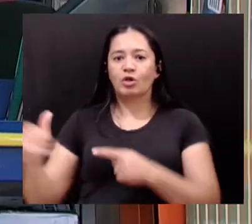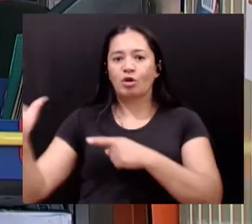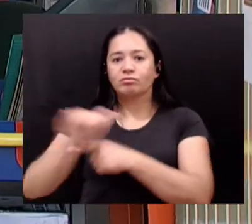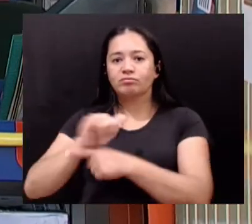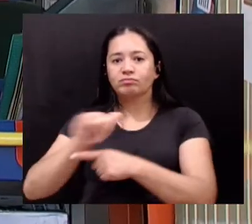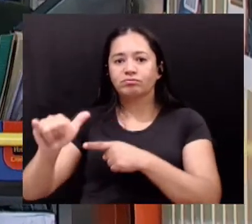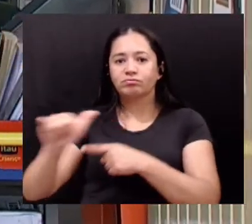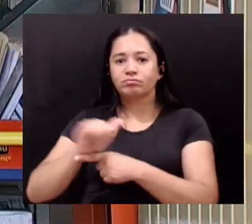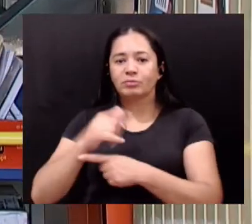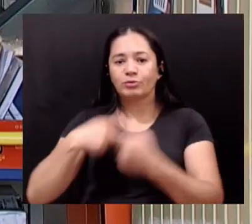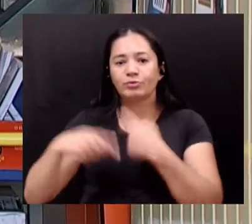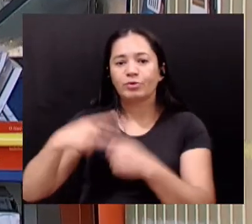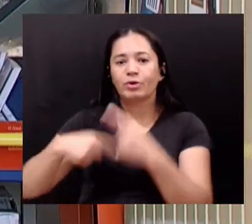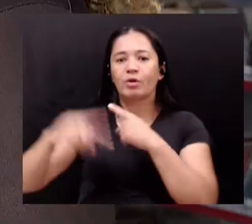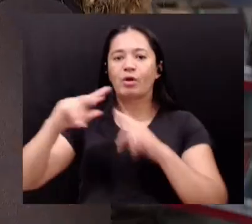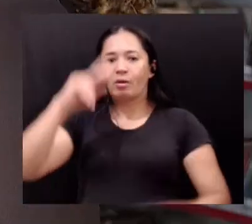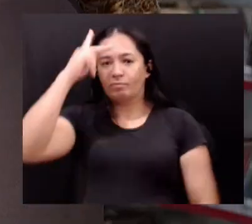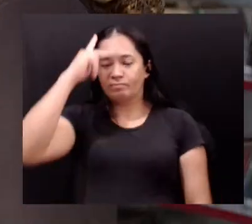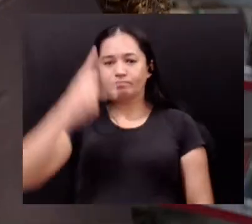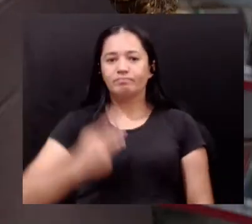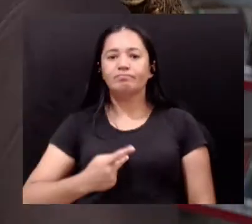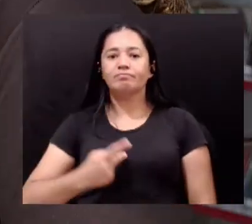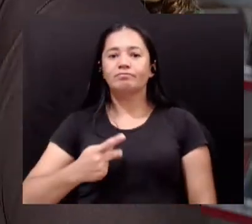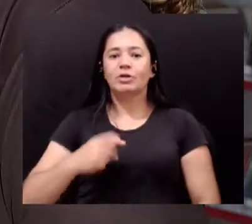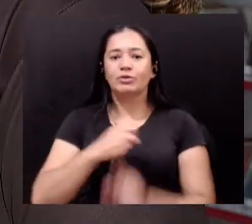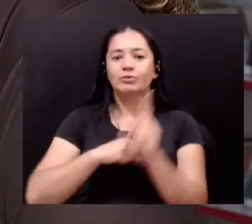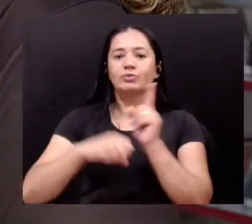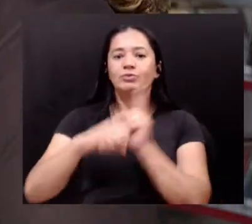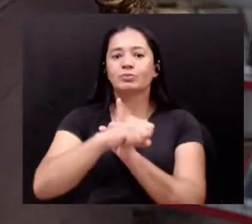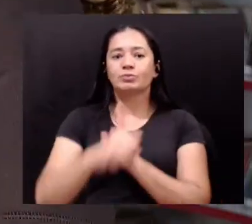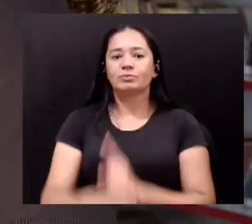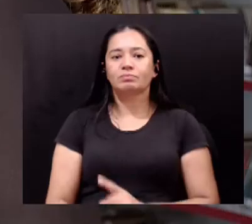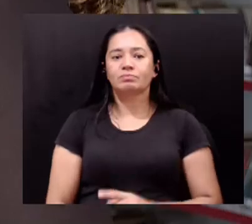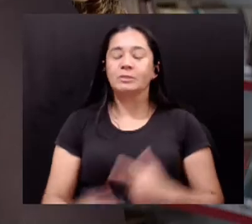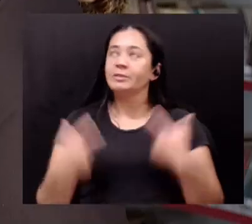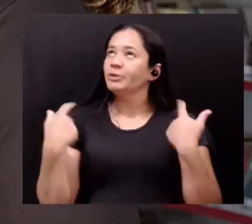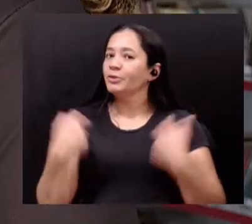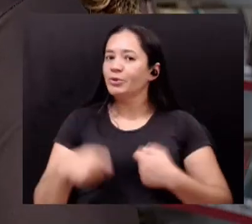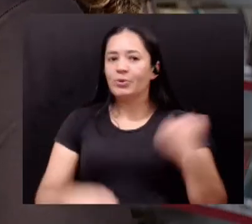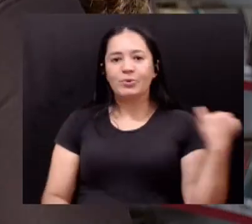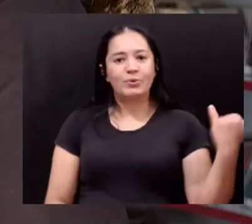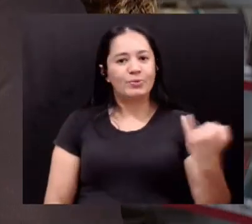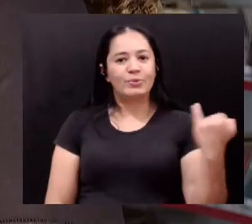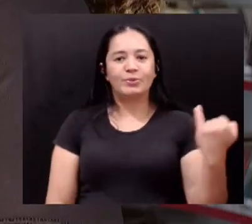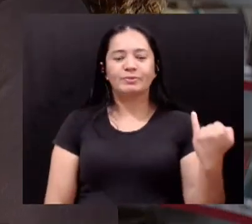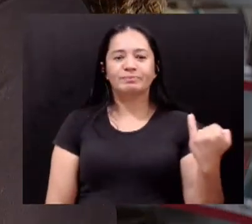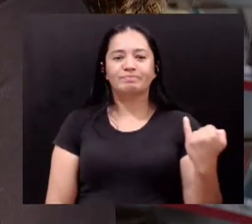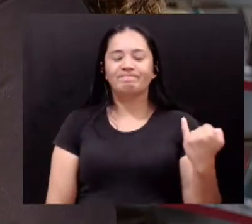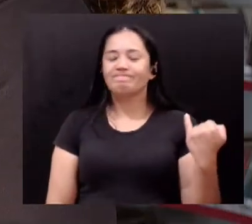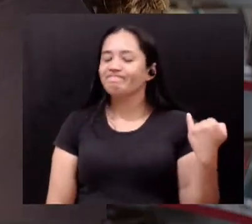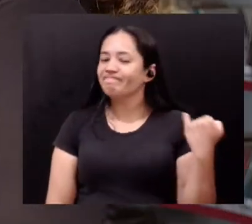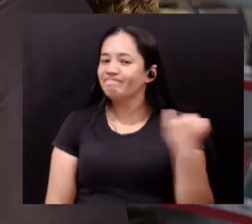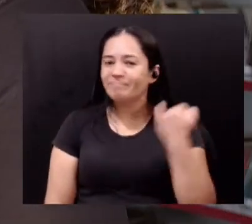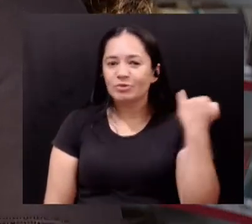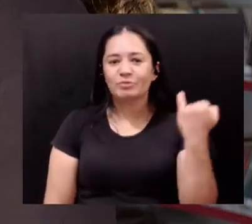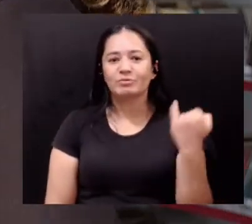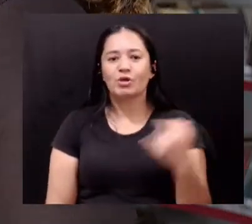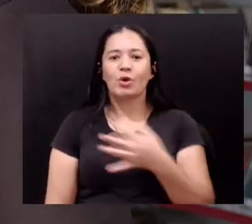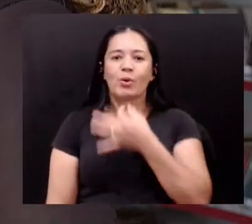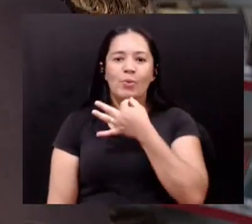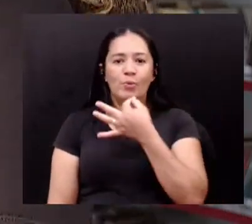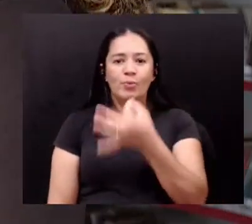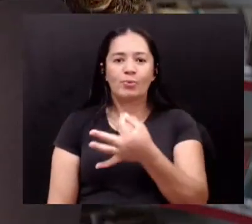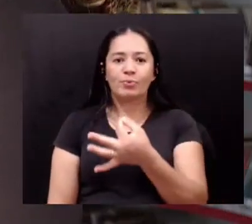desenvolvimento pessoal e social. Necessário. É extremamente necessário, eu acho que a participação